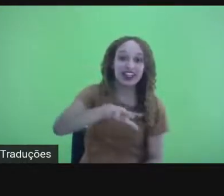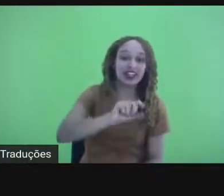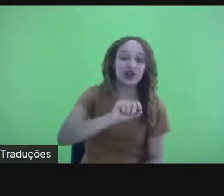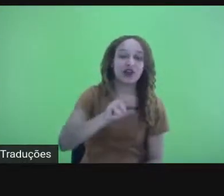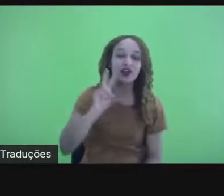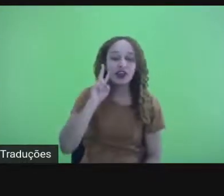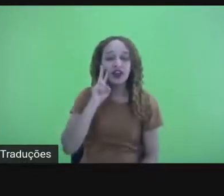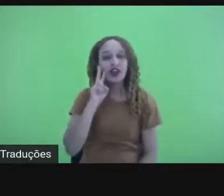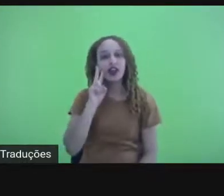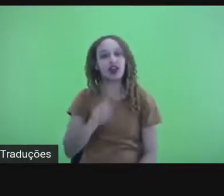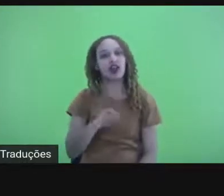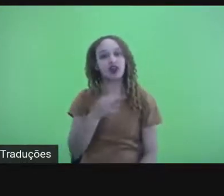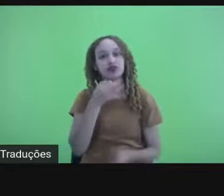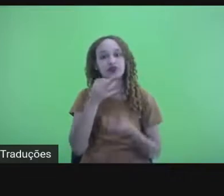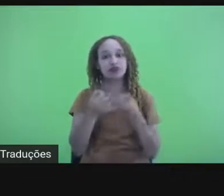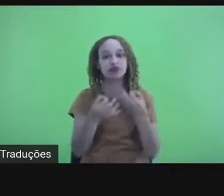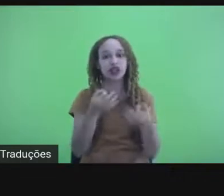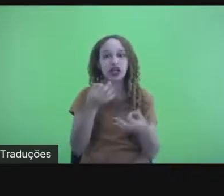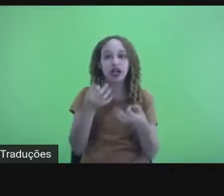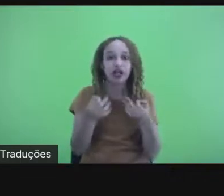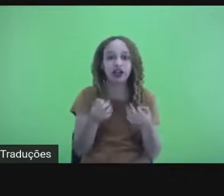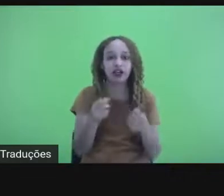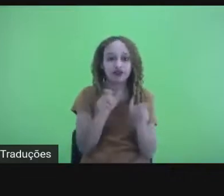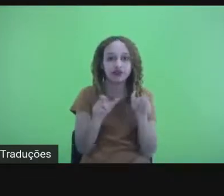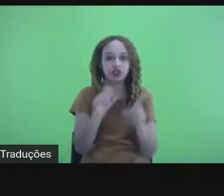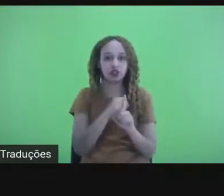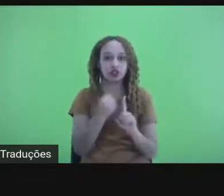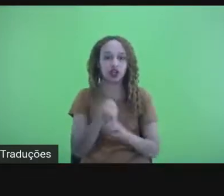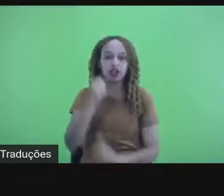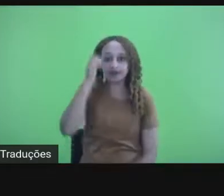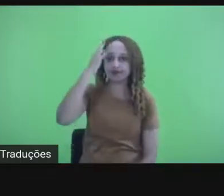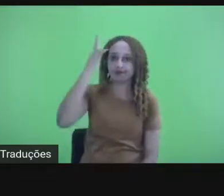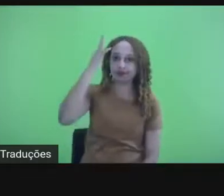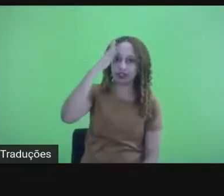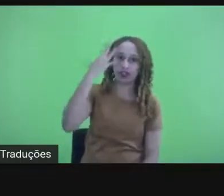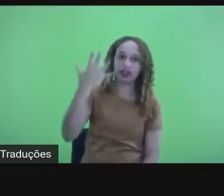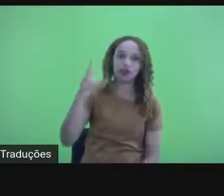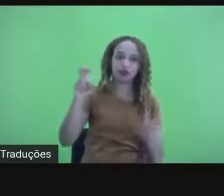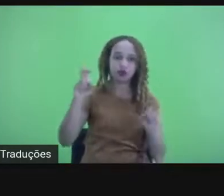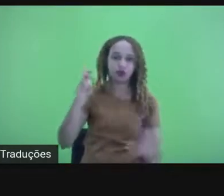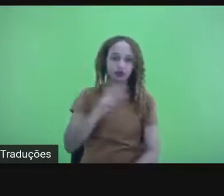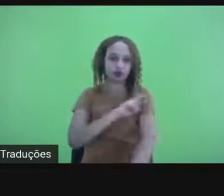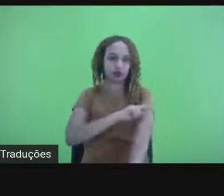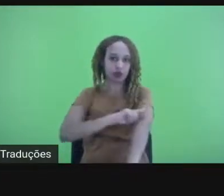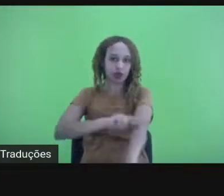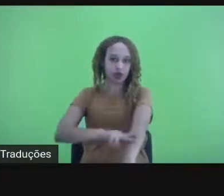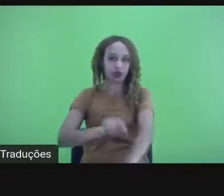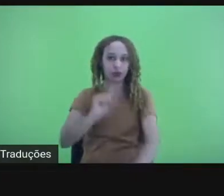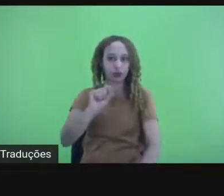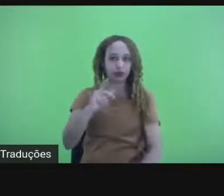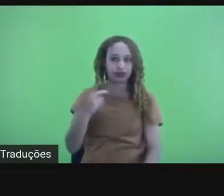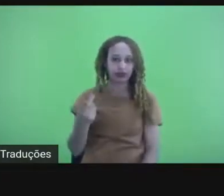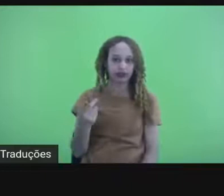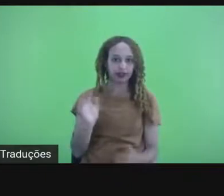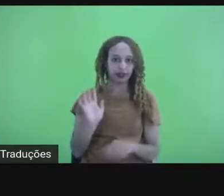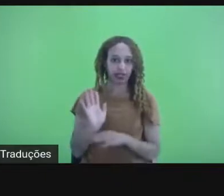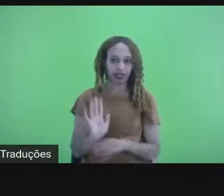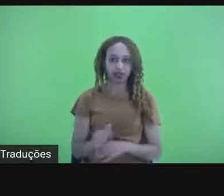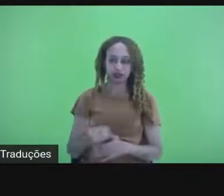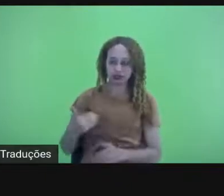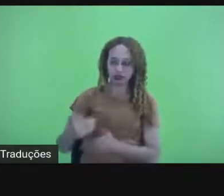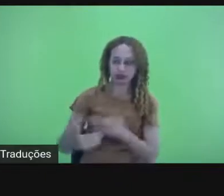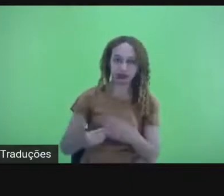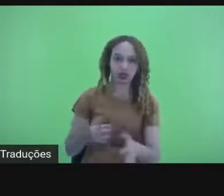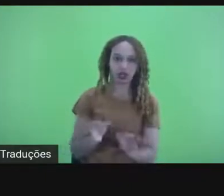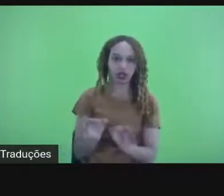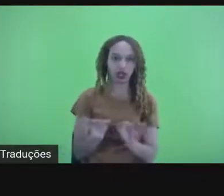questões sociais, né? Então, quando a gente pensa, por exemplo, na questão racial, como é que a questão racial ajudou na construção das